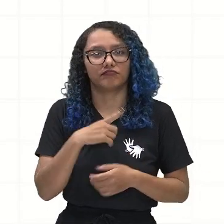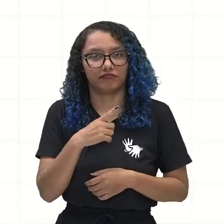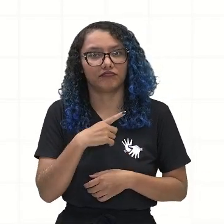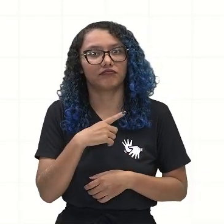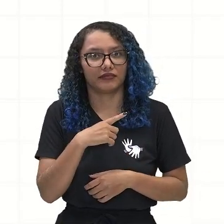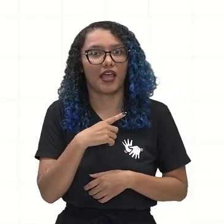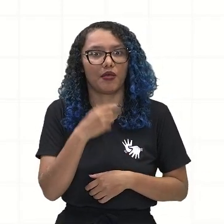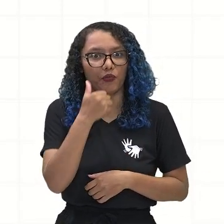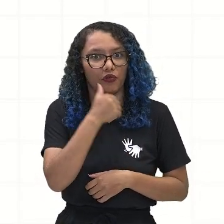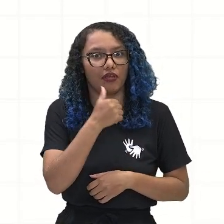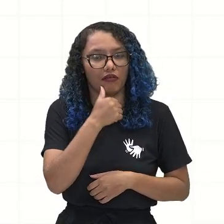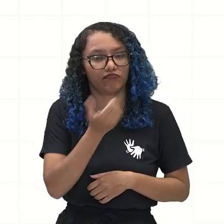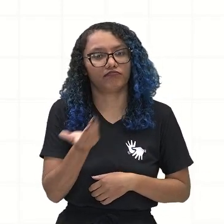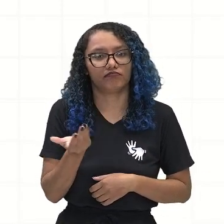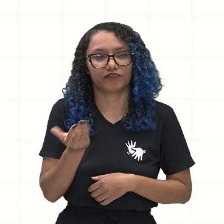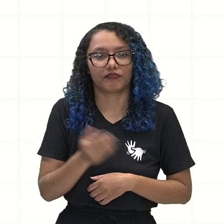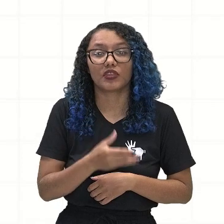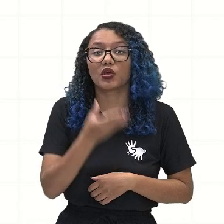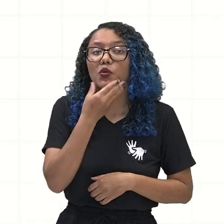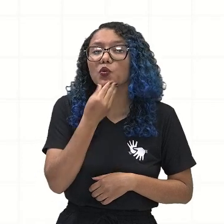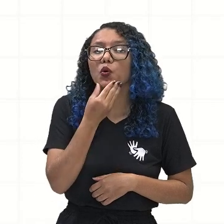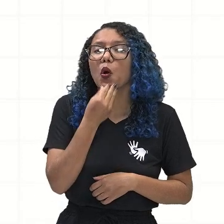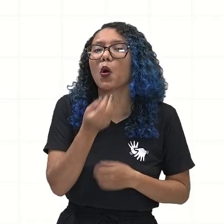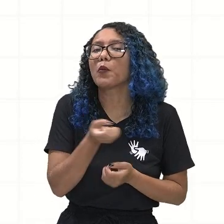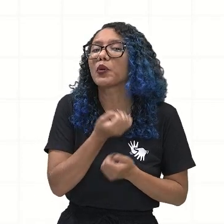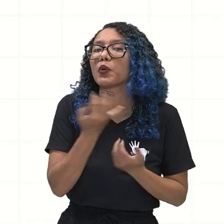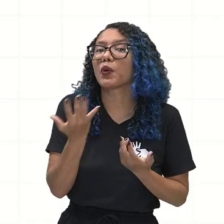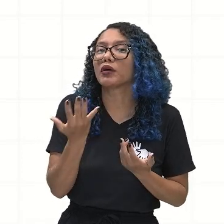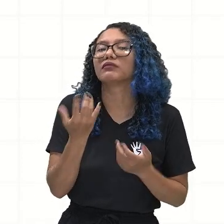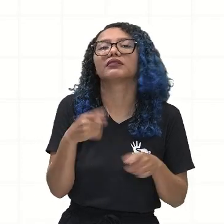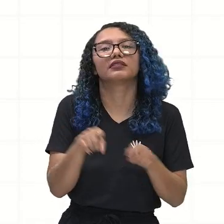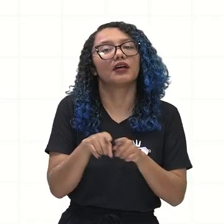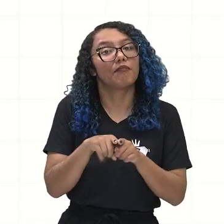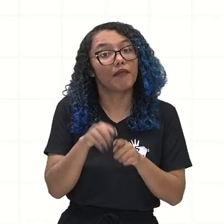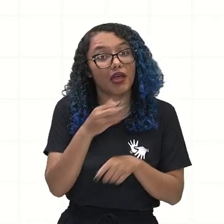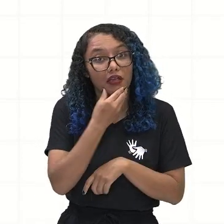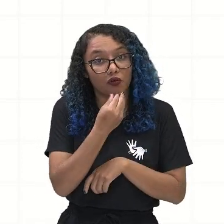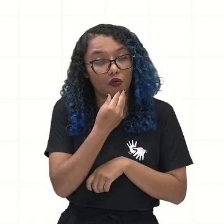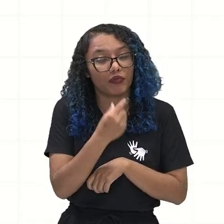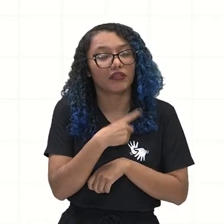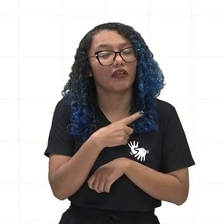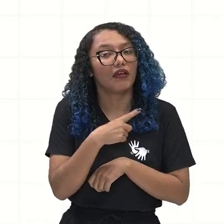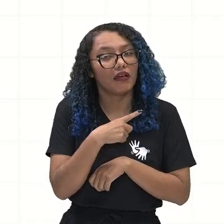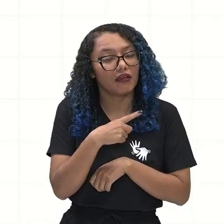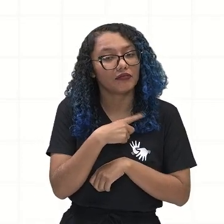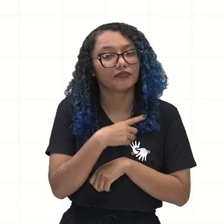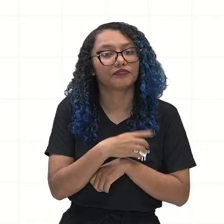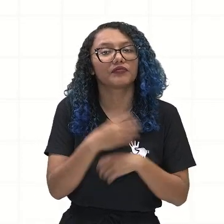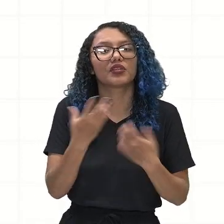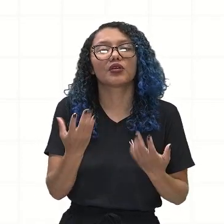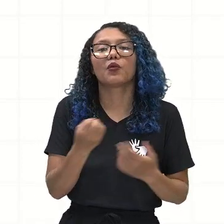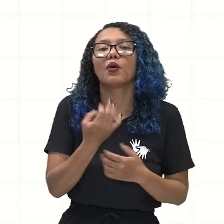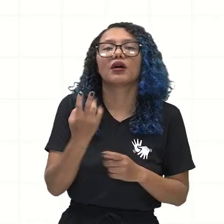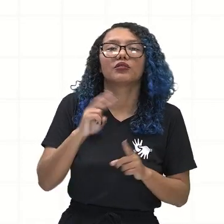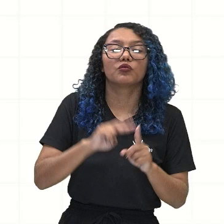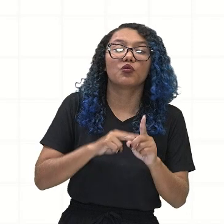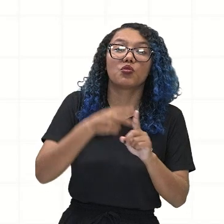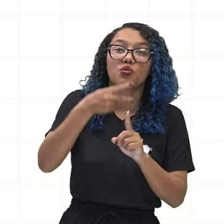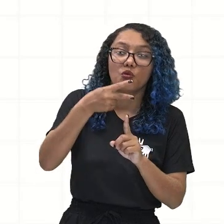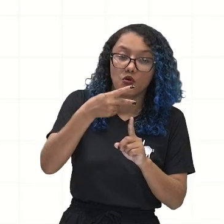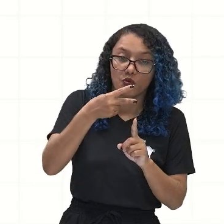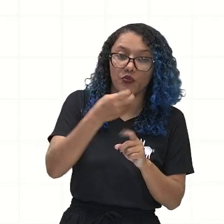O número de meninos, opa, tem meninos. Passou a ser o dobro do número